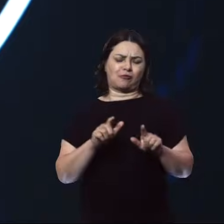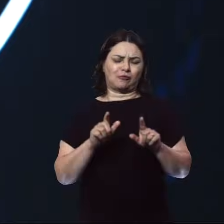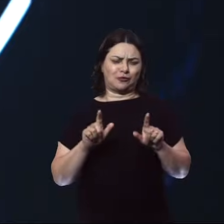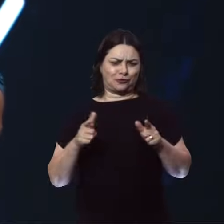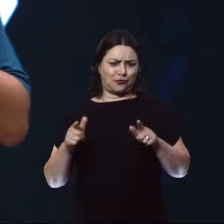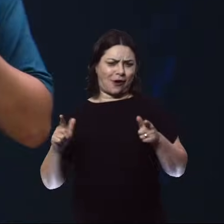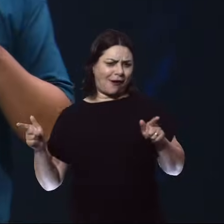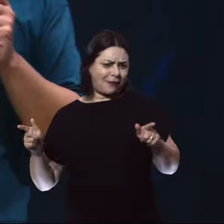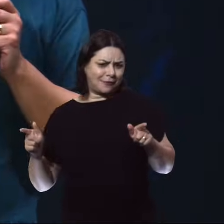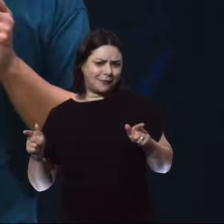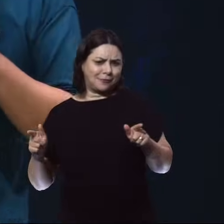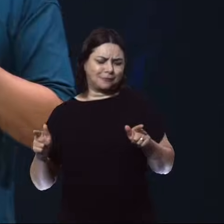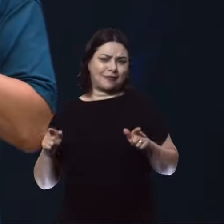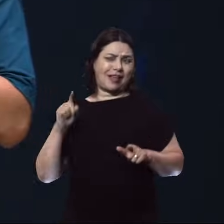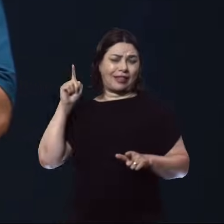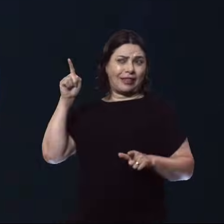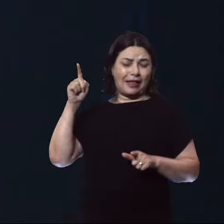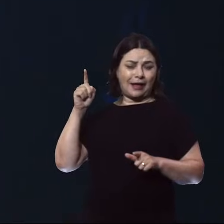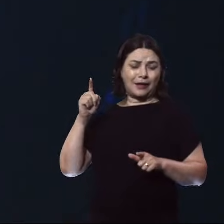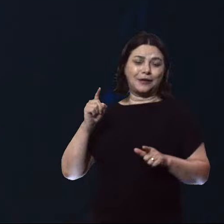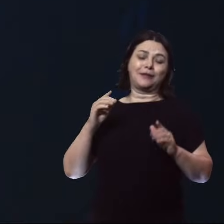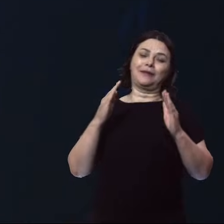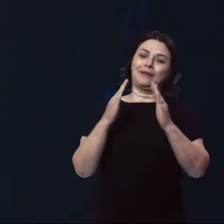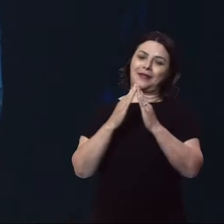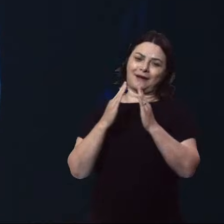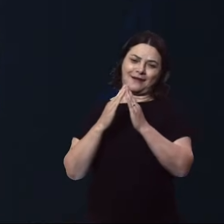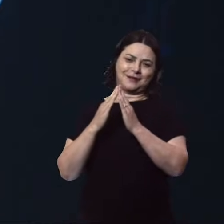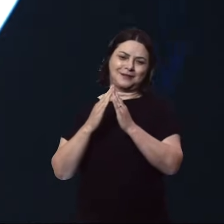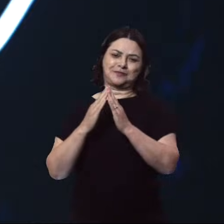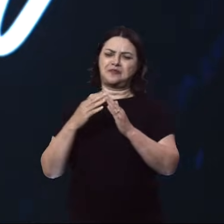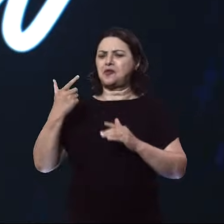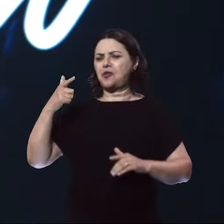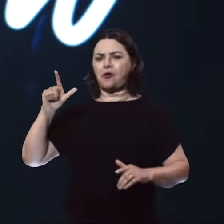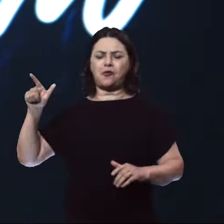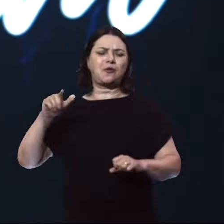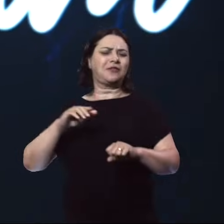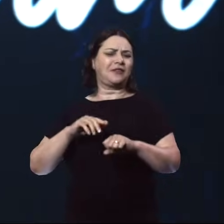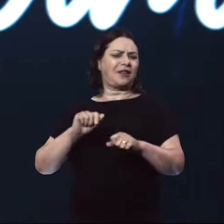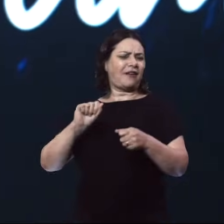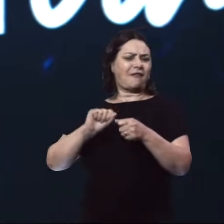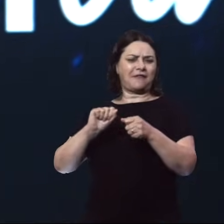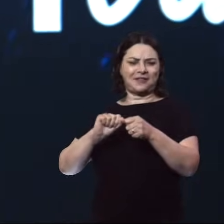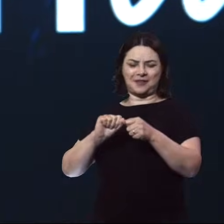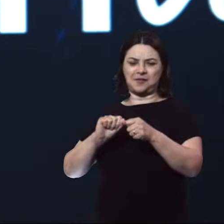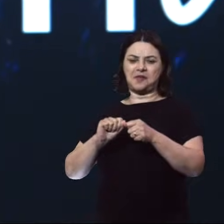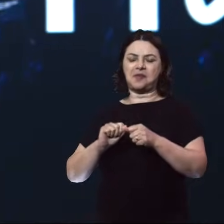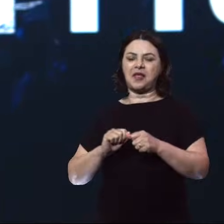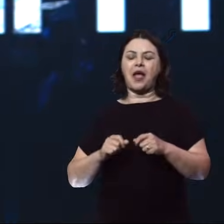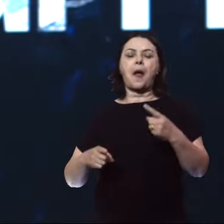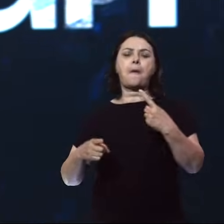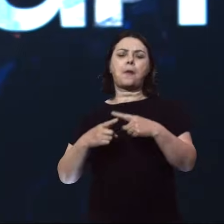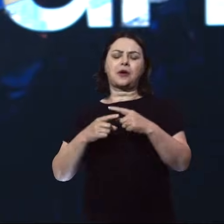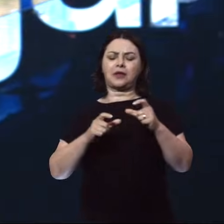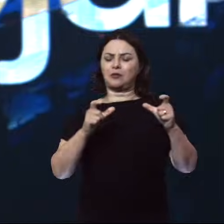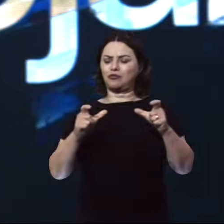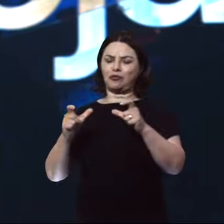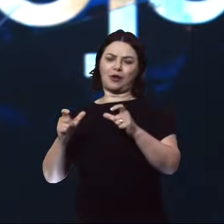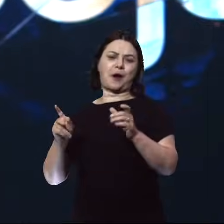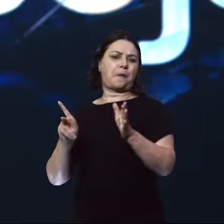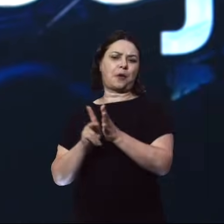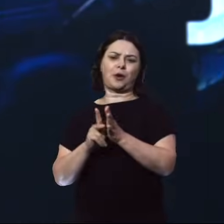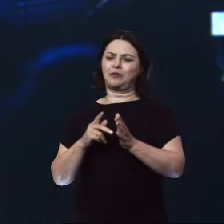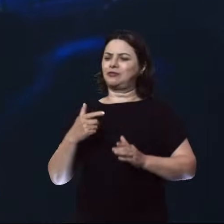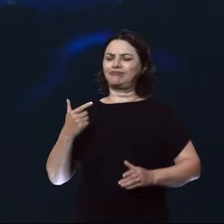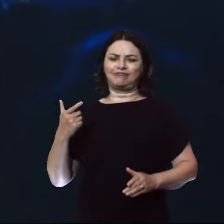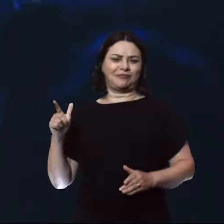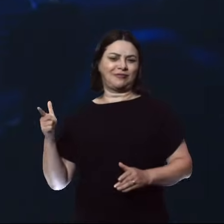moro num apartamento que não tem churrasqueira. Então, perdi a mão um pouquinho, né? Não sei mais, com tanta prática assim, acender